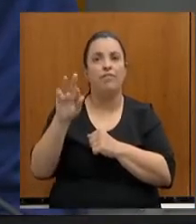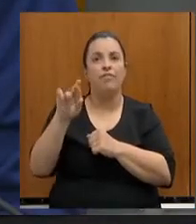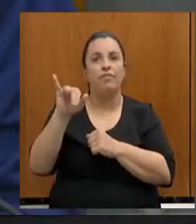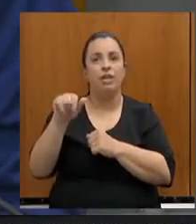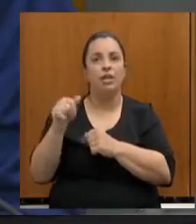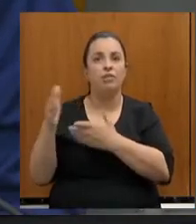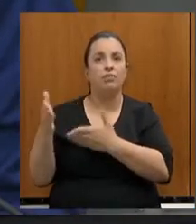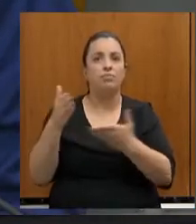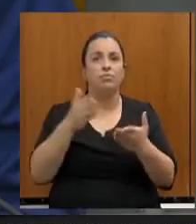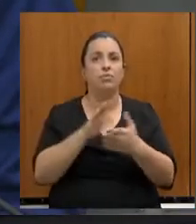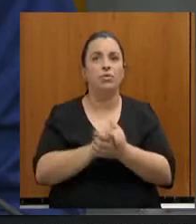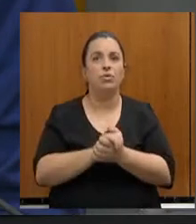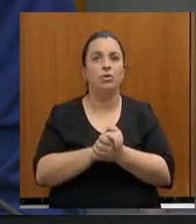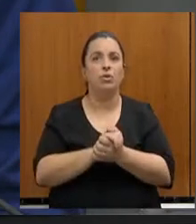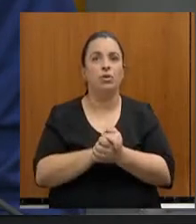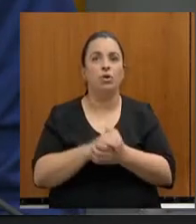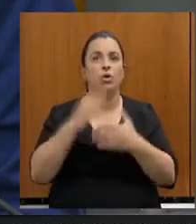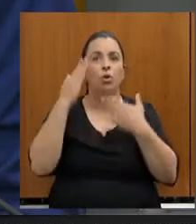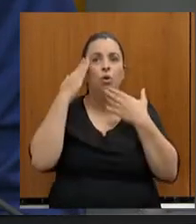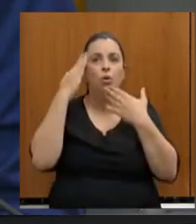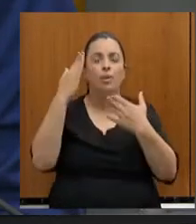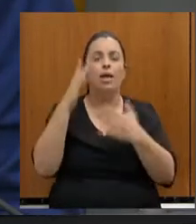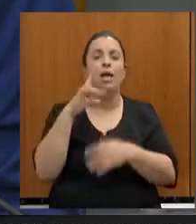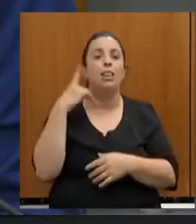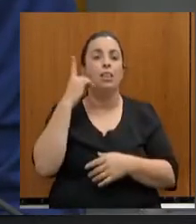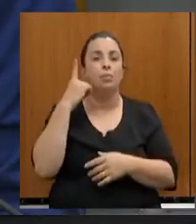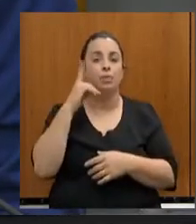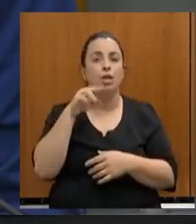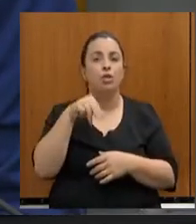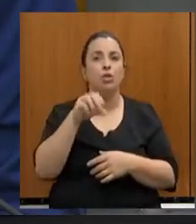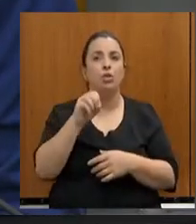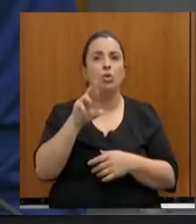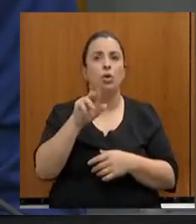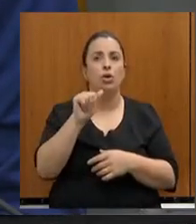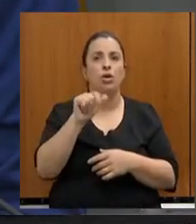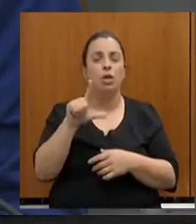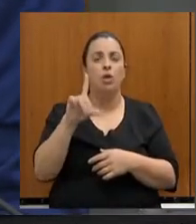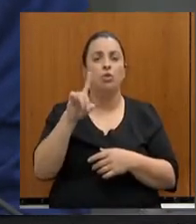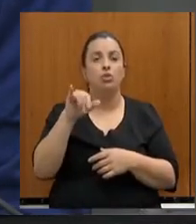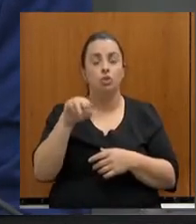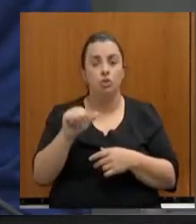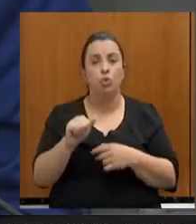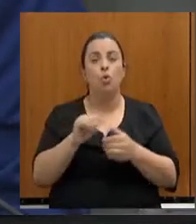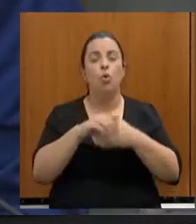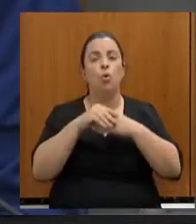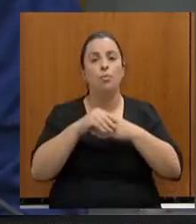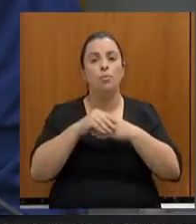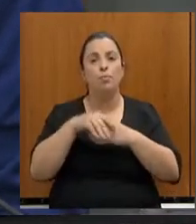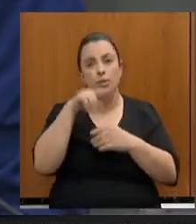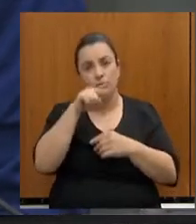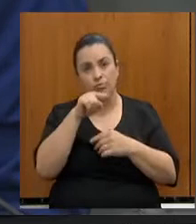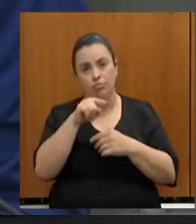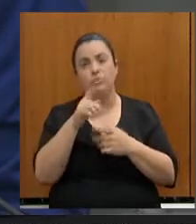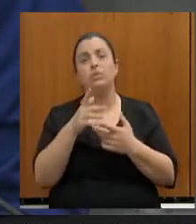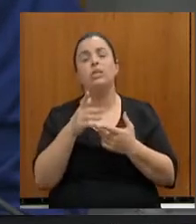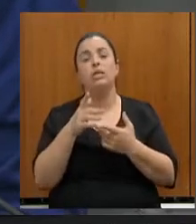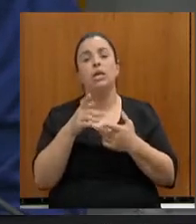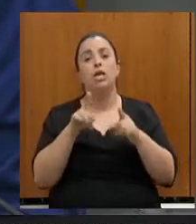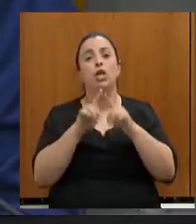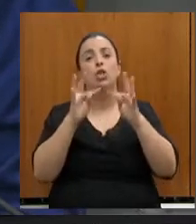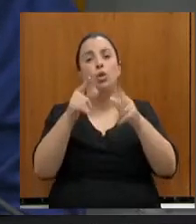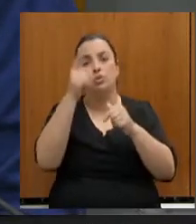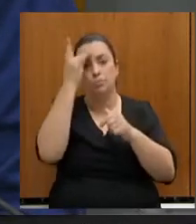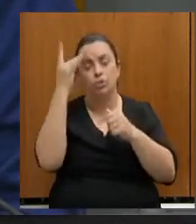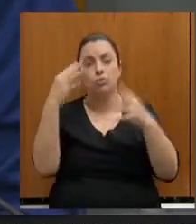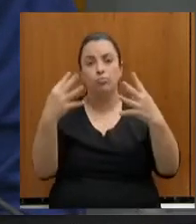obrigado caro colega Presidente Deputado Noraldino comprimento vossa excelência todos que estão dos assistidos em casa